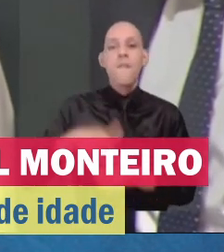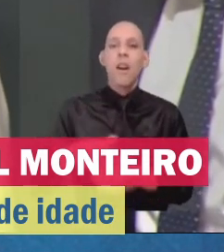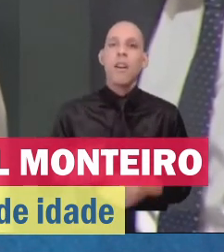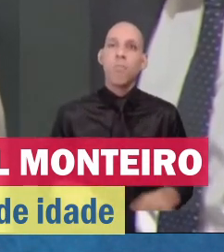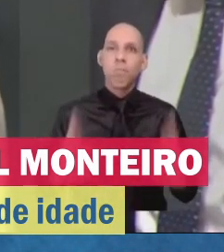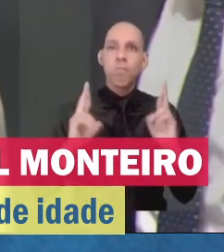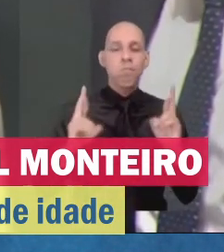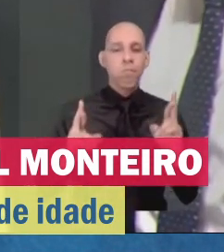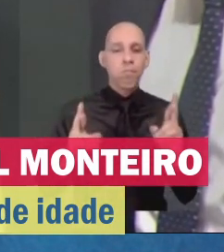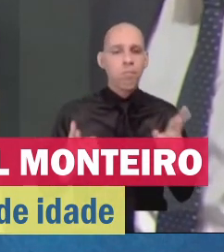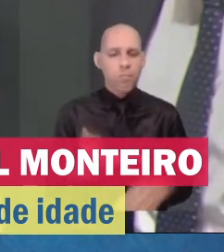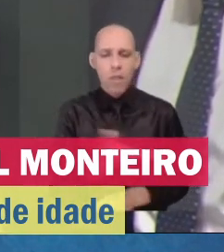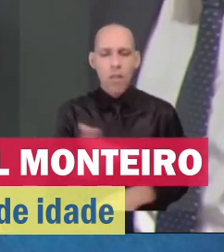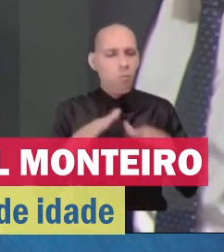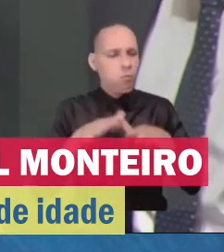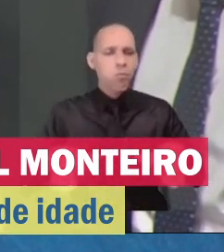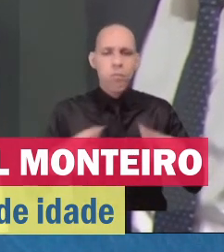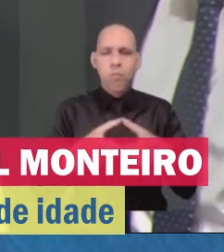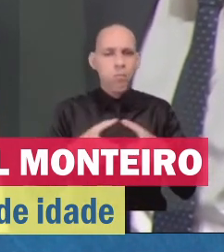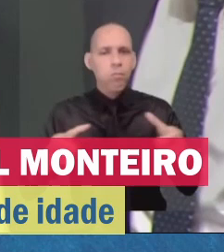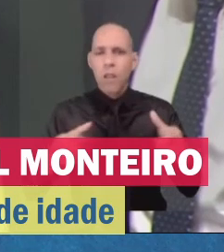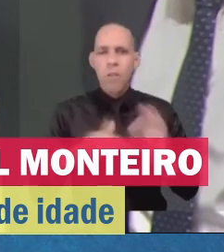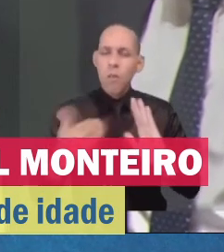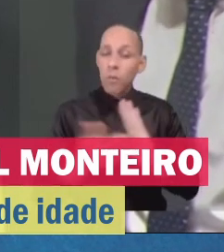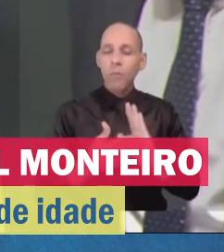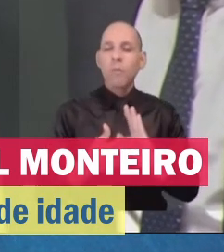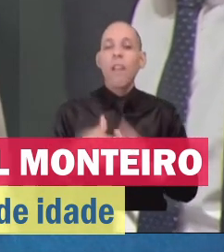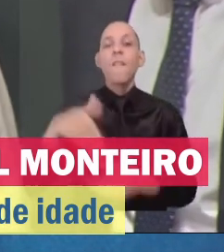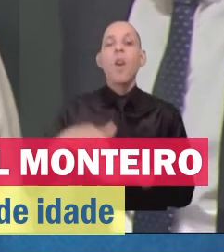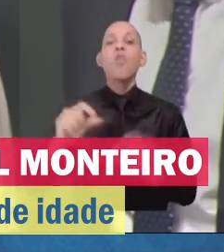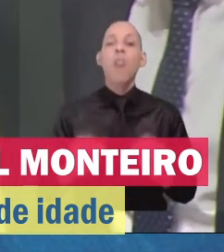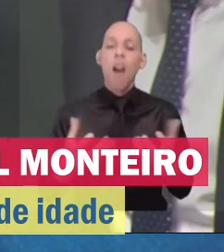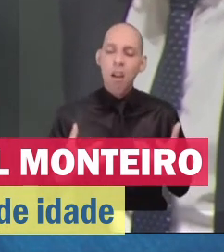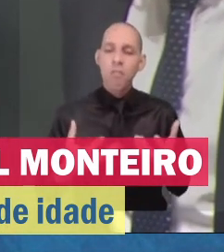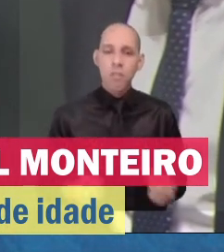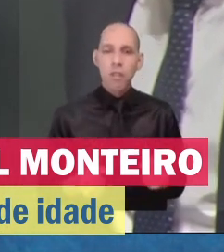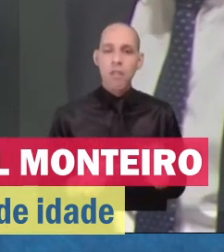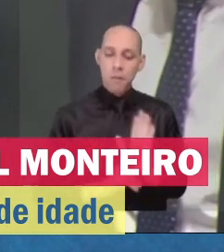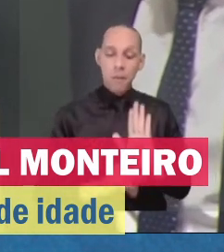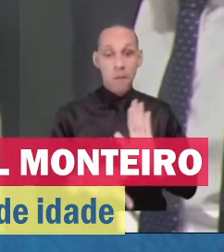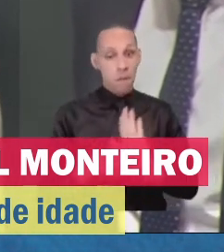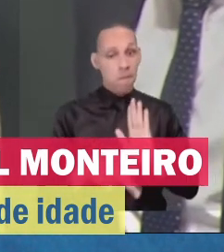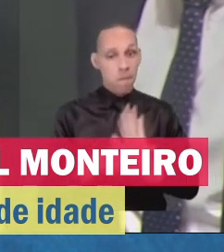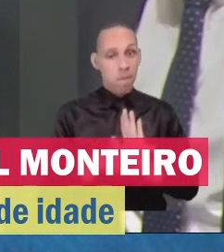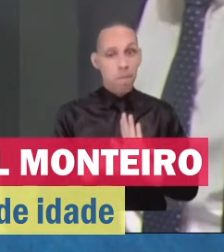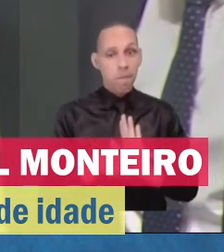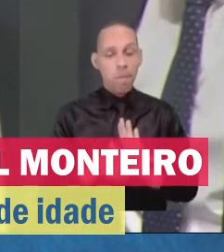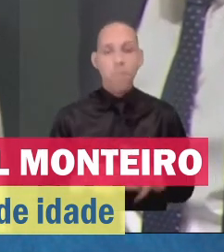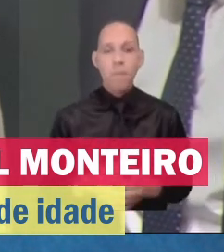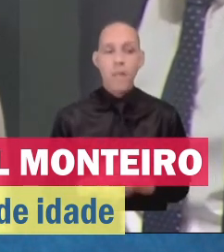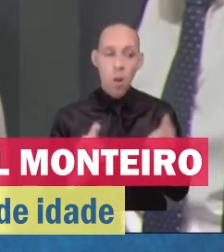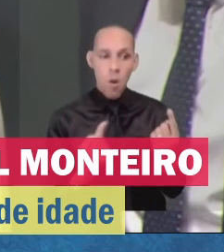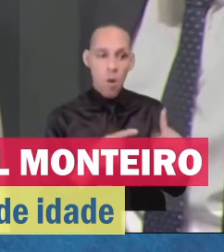dos membros dessa casa, pela procedência da representação formulada contra o senhor